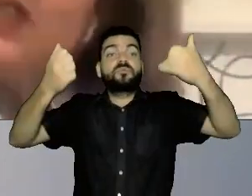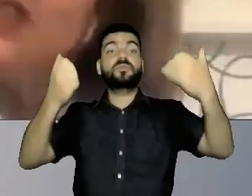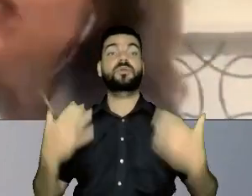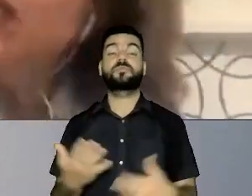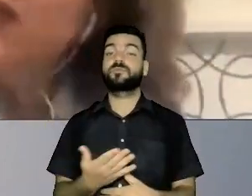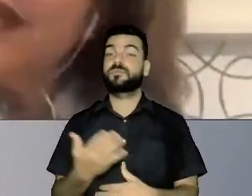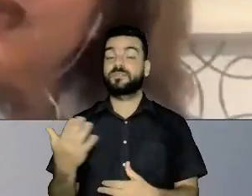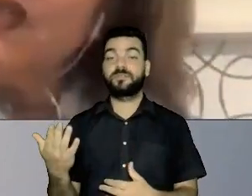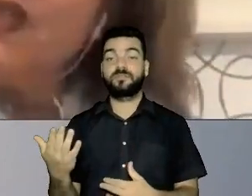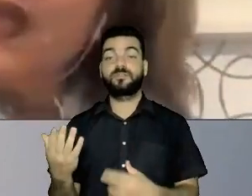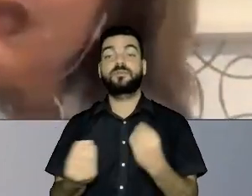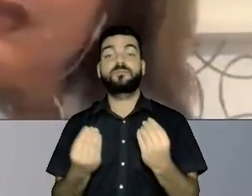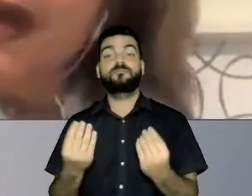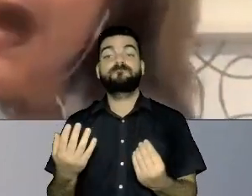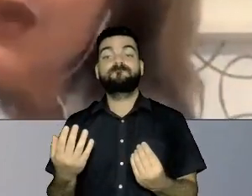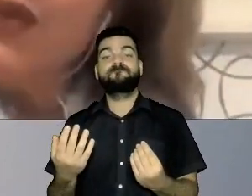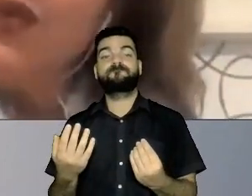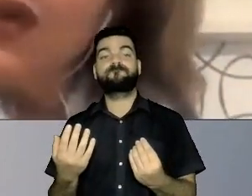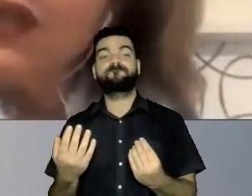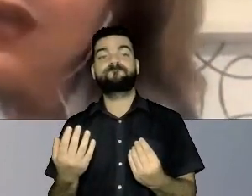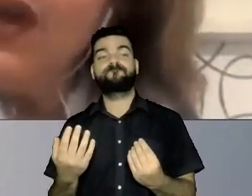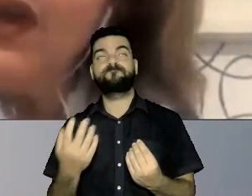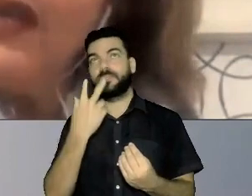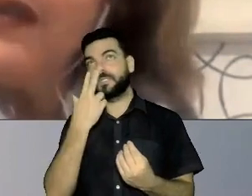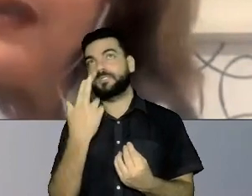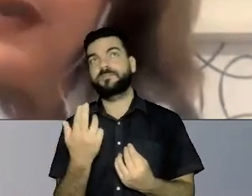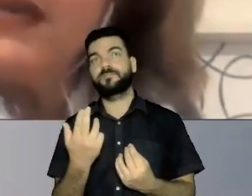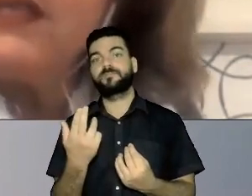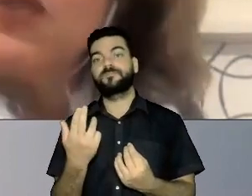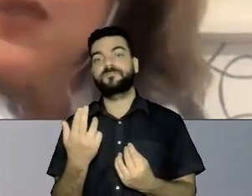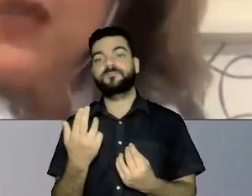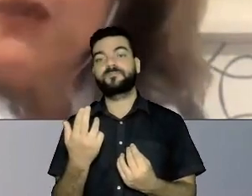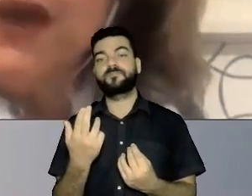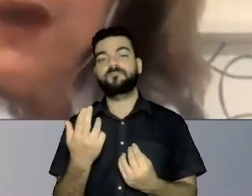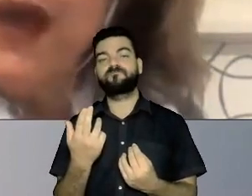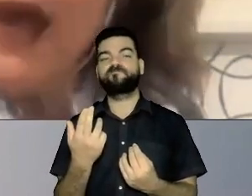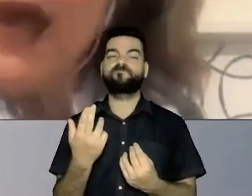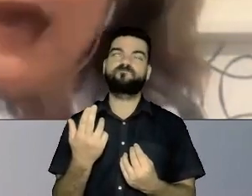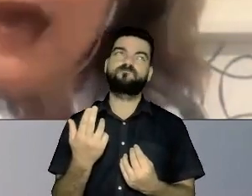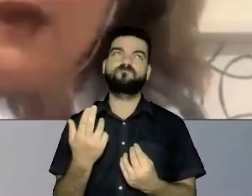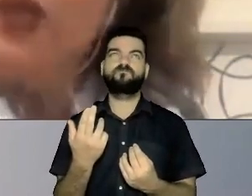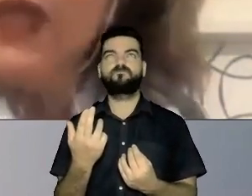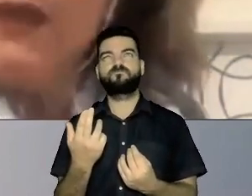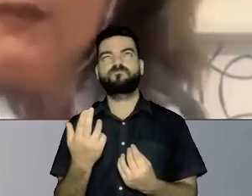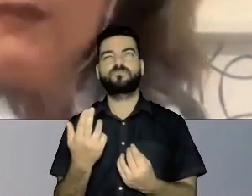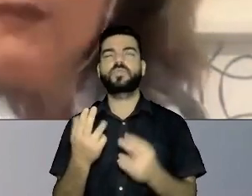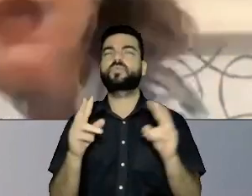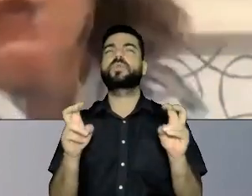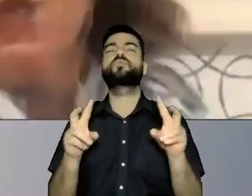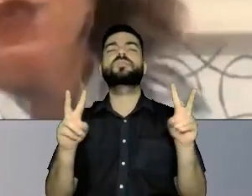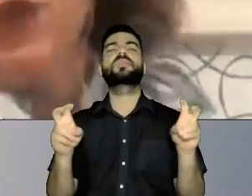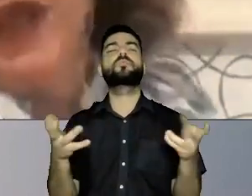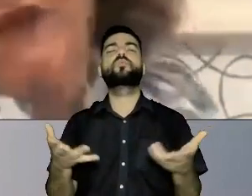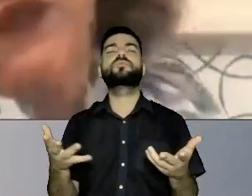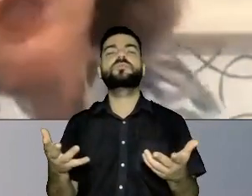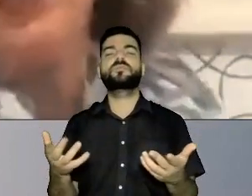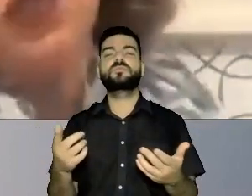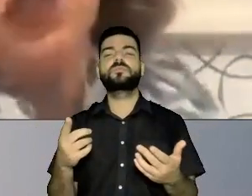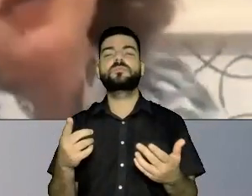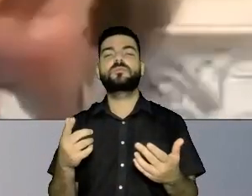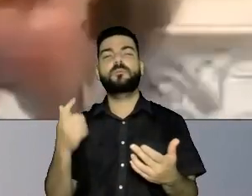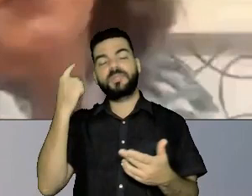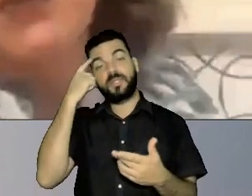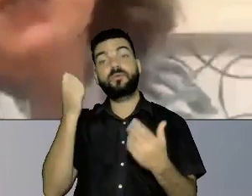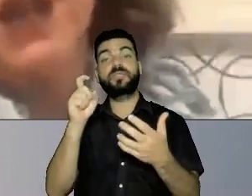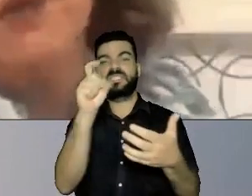dessa questão da gente escolheu, a Lu Godoy escolheu o tema do grafite,